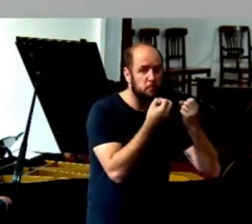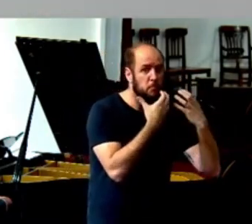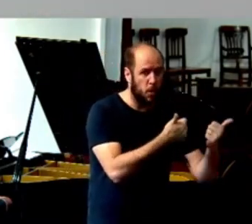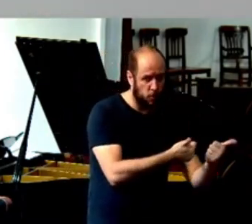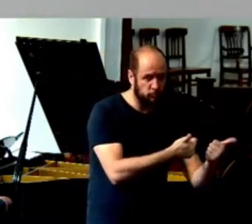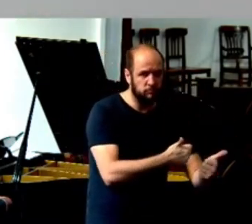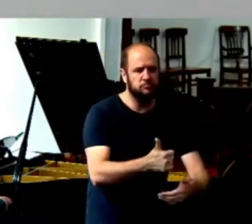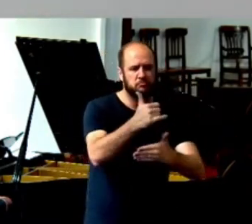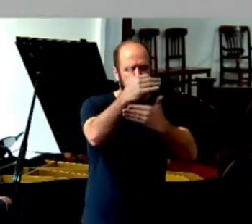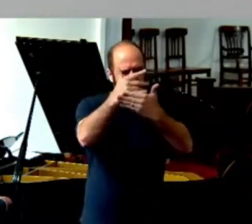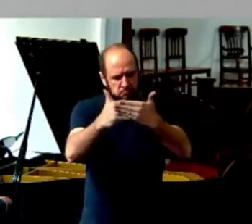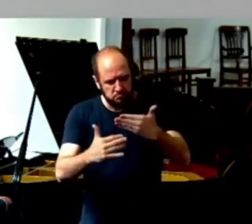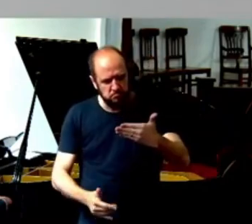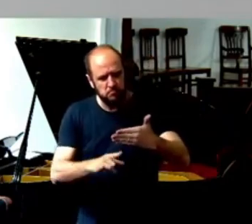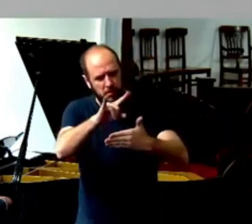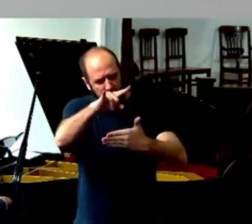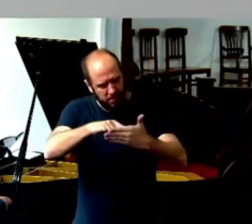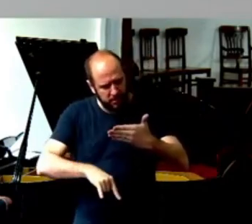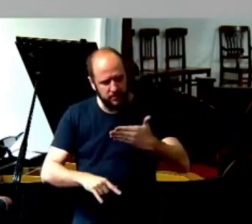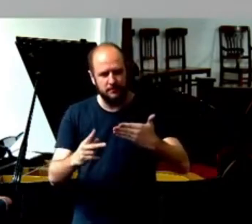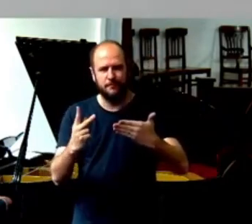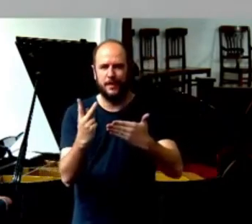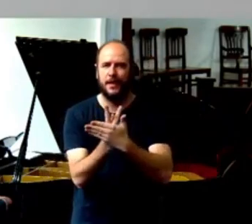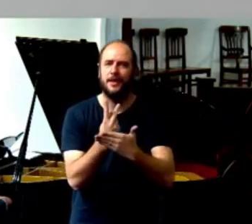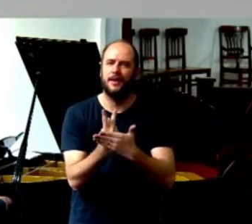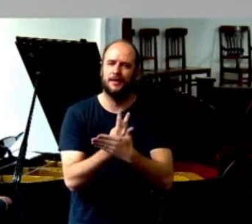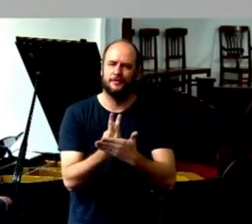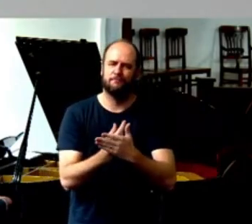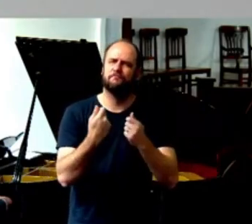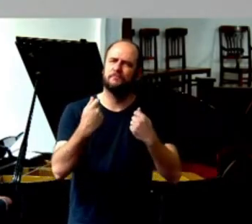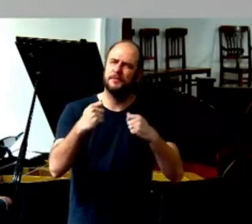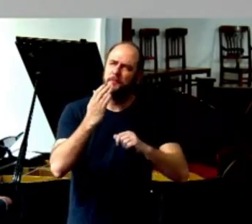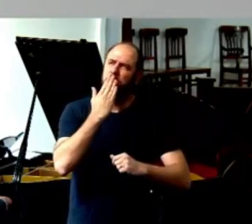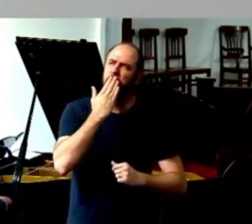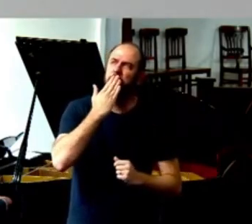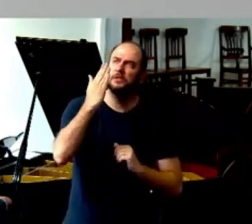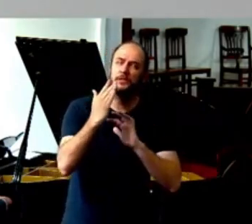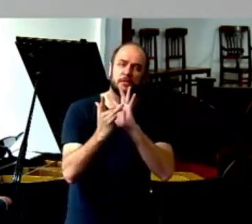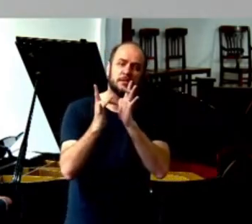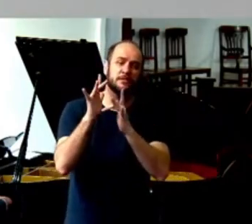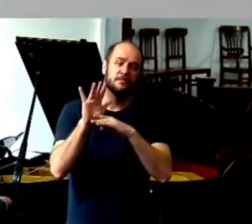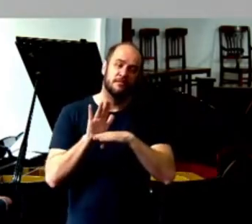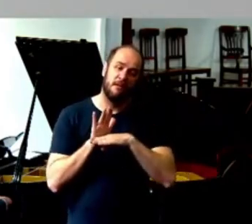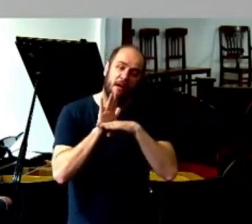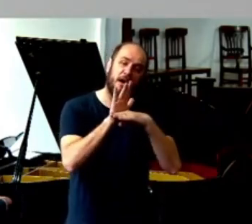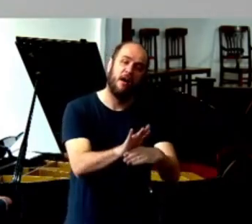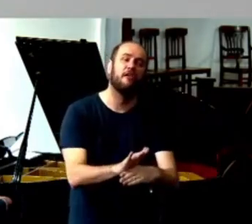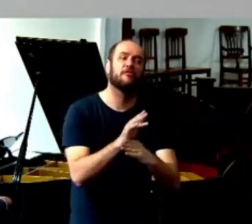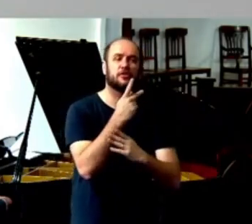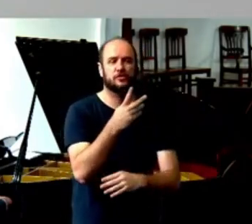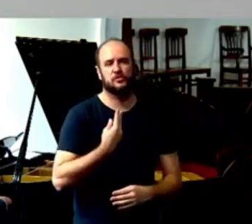errado e que você precisa do Senhor Jesus.